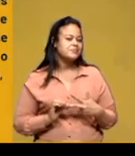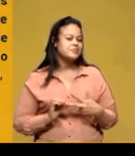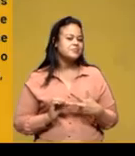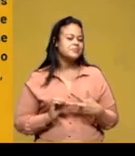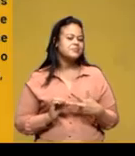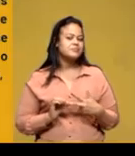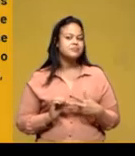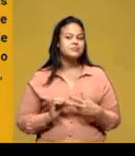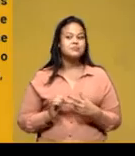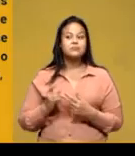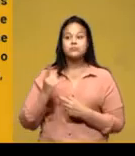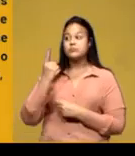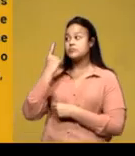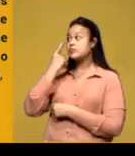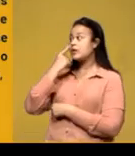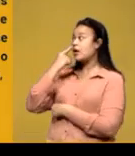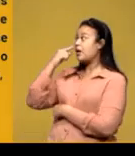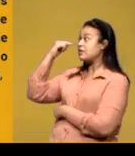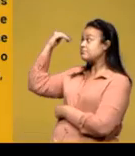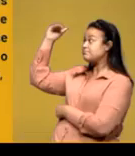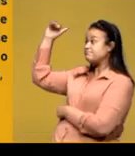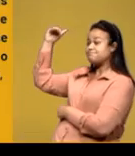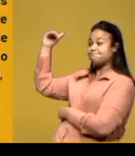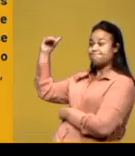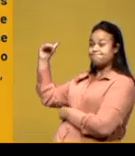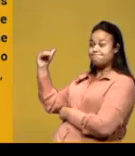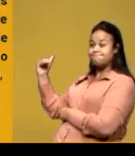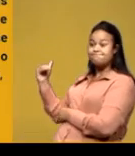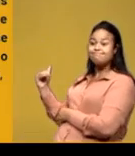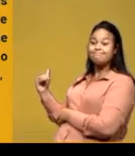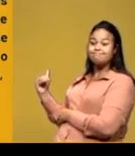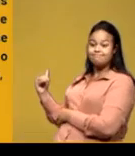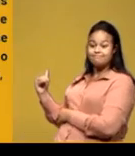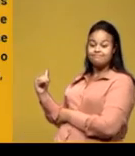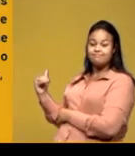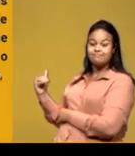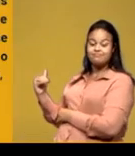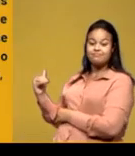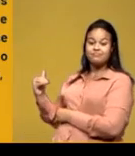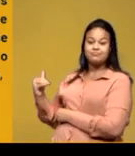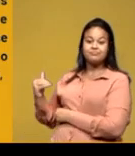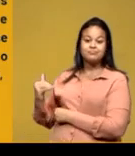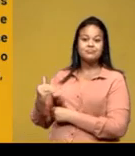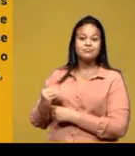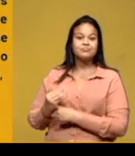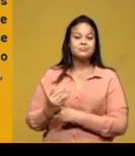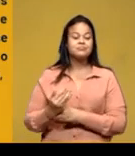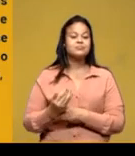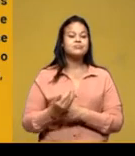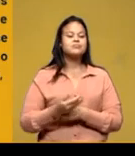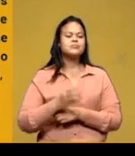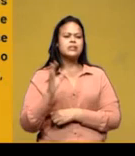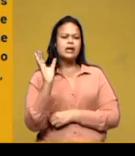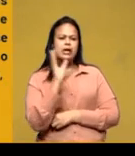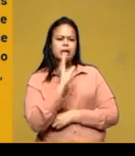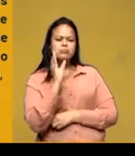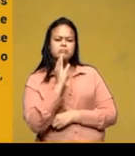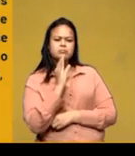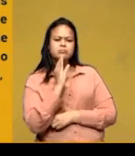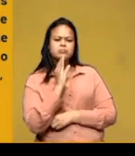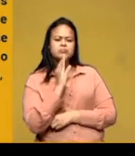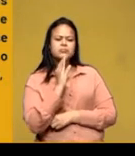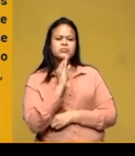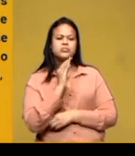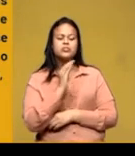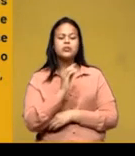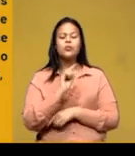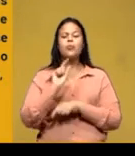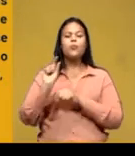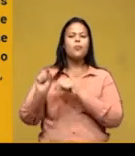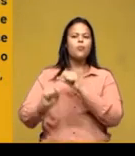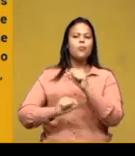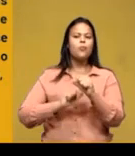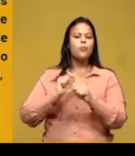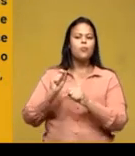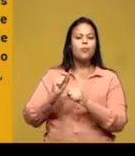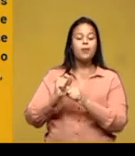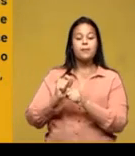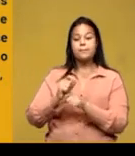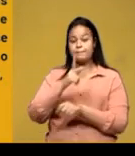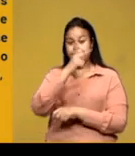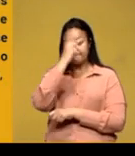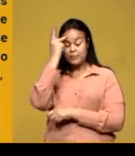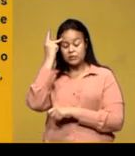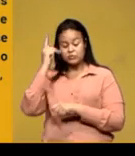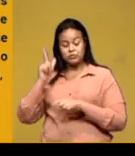Veja algumas questões características. Uma delas, bem rapidamente, trata de um